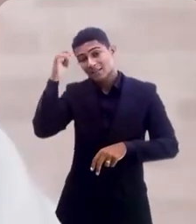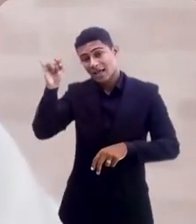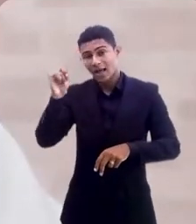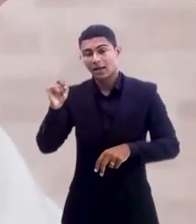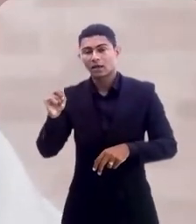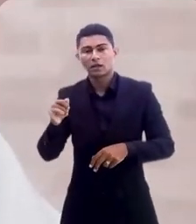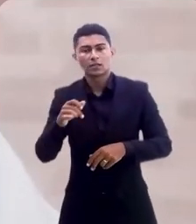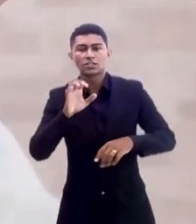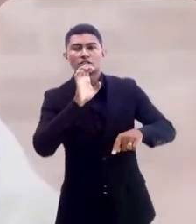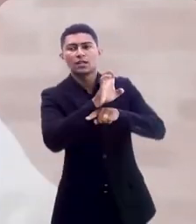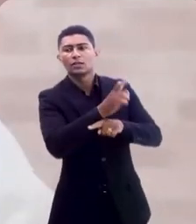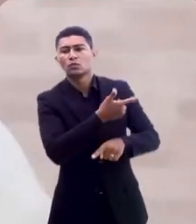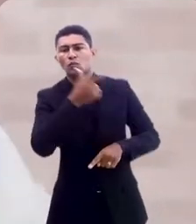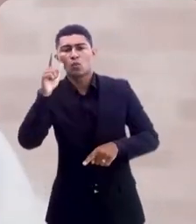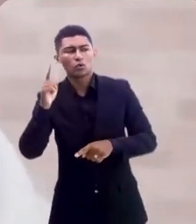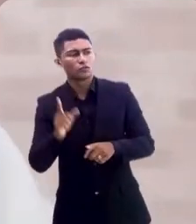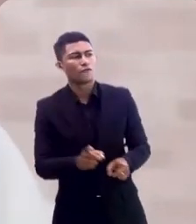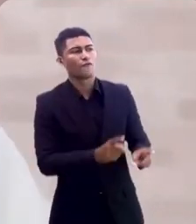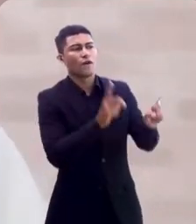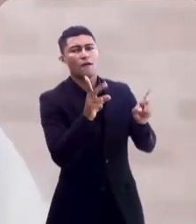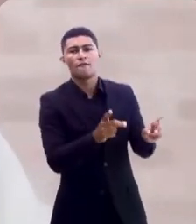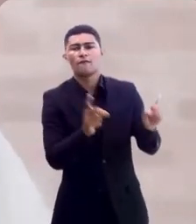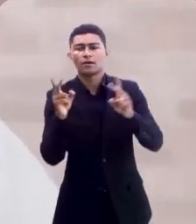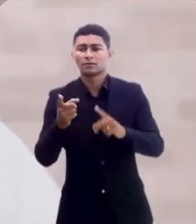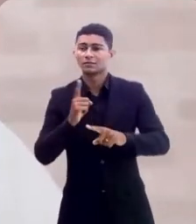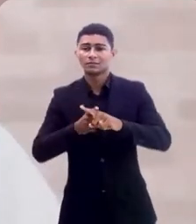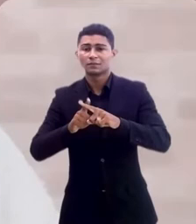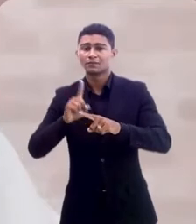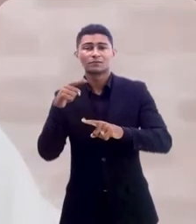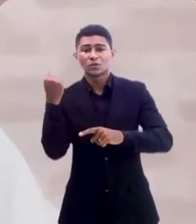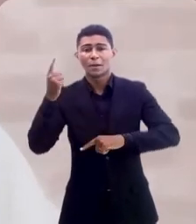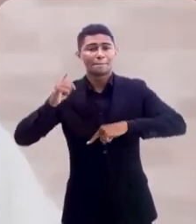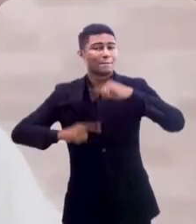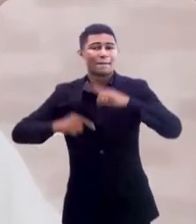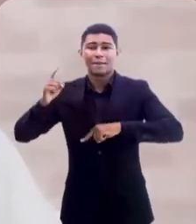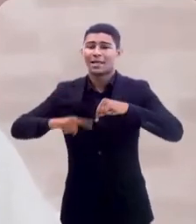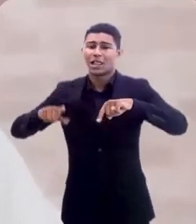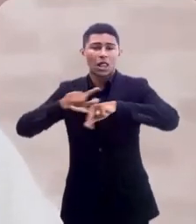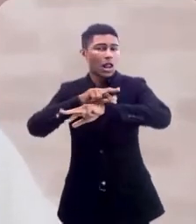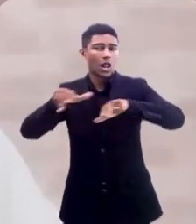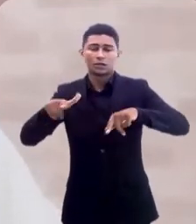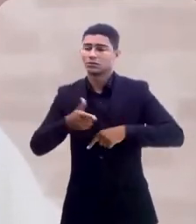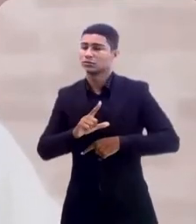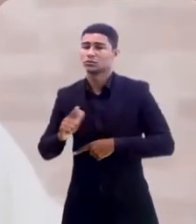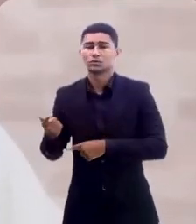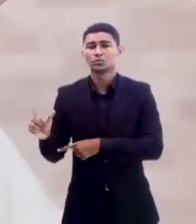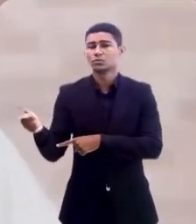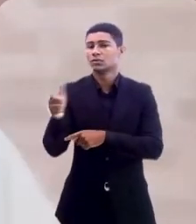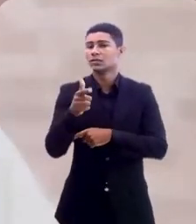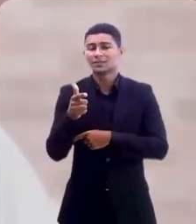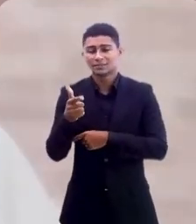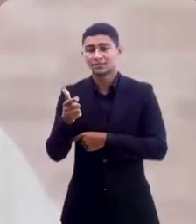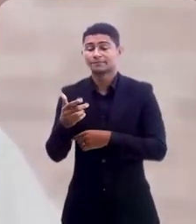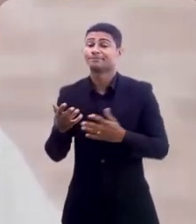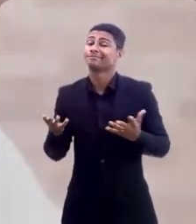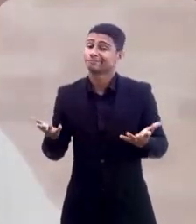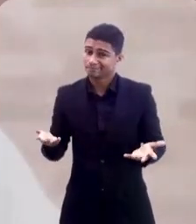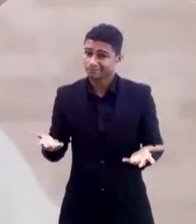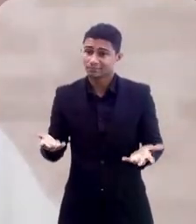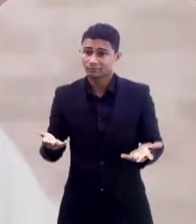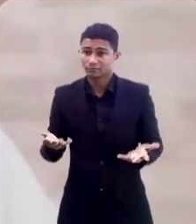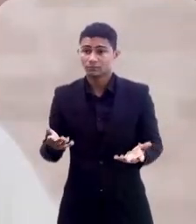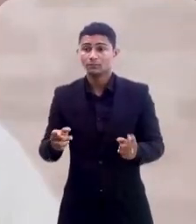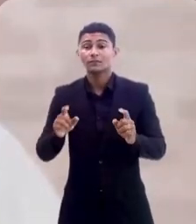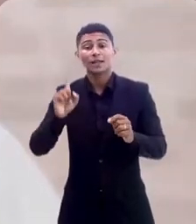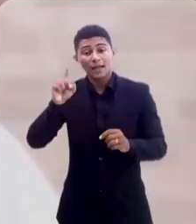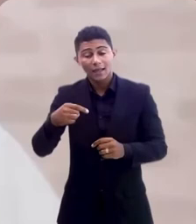Santa Catarina ou outros estados, porque nós não temos equipamentos que permitam a qualidade desse